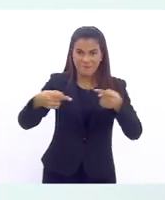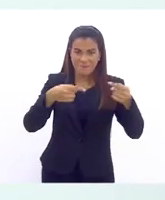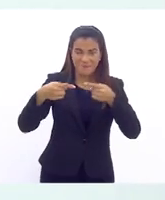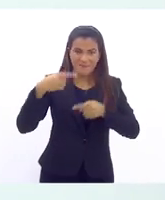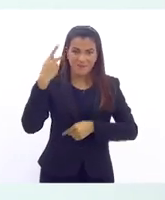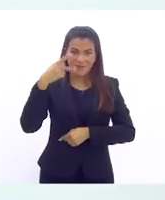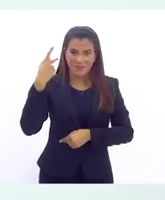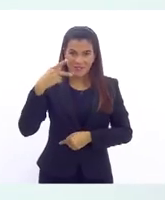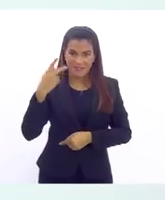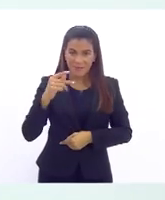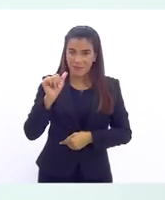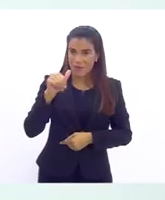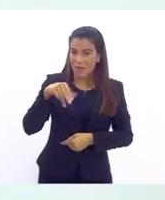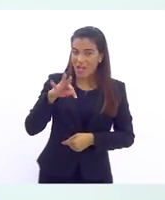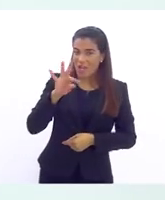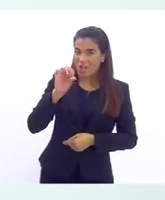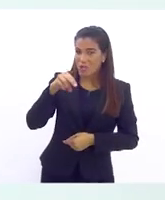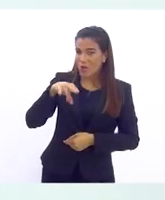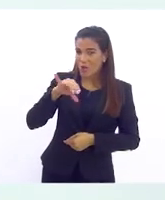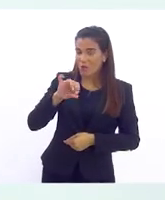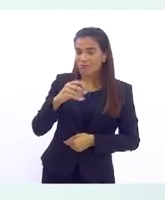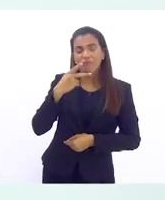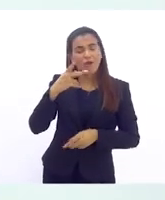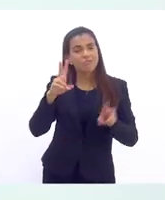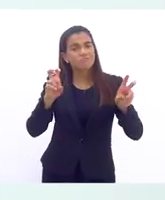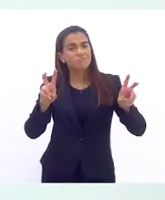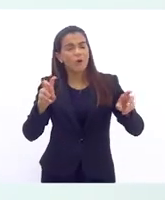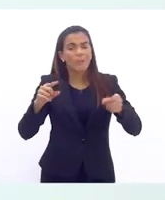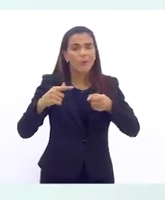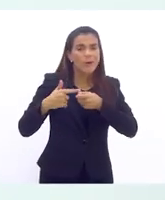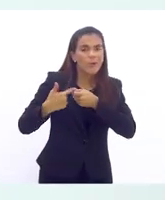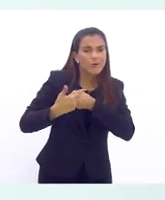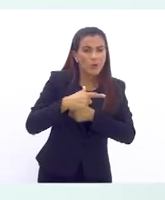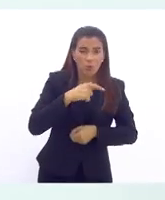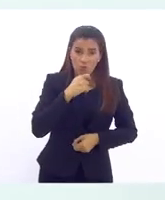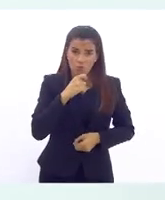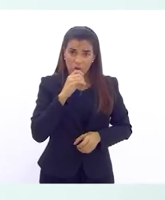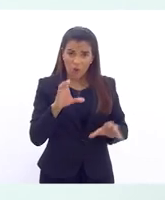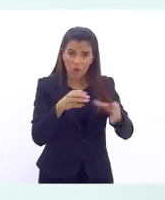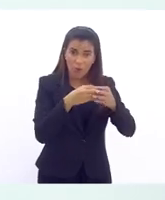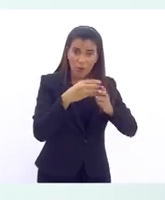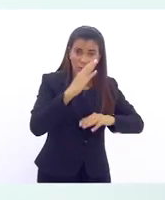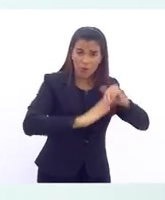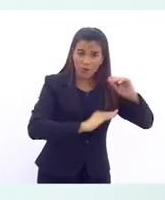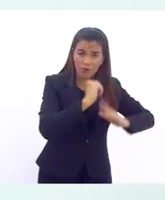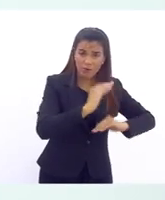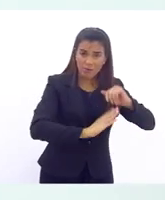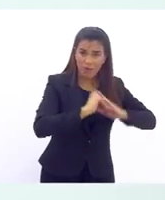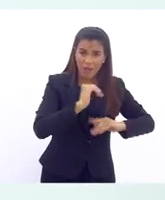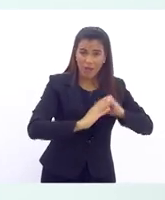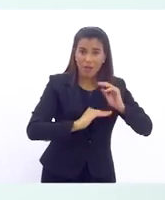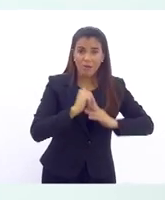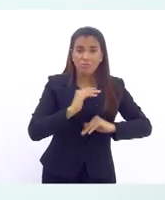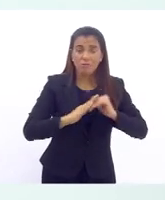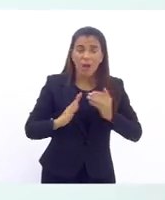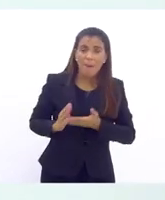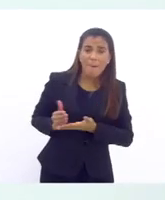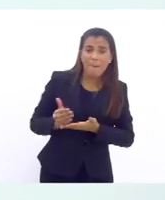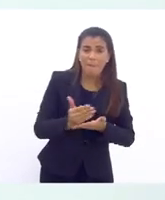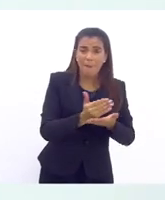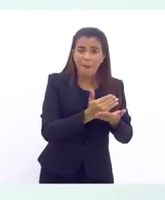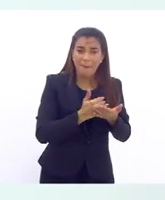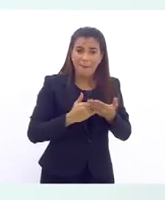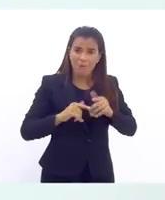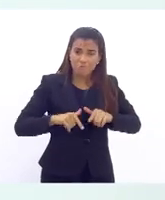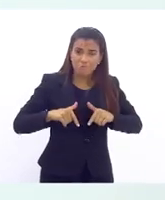né o Antônio Marcos bem colocou que muitos municípios não tem um grupo técnico pra trabalhar pra captar o recurso para executar os